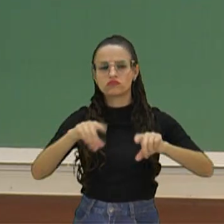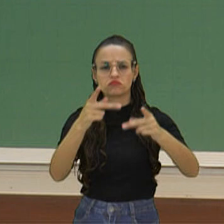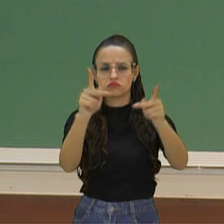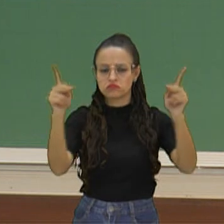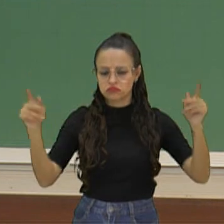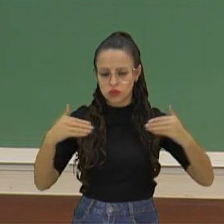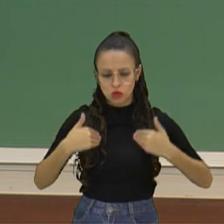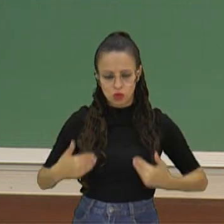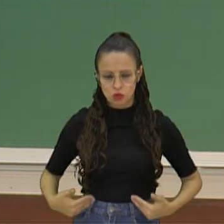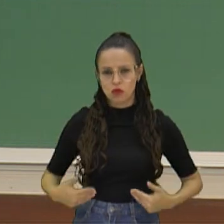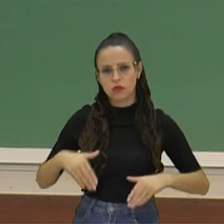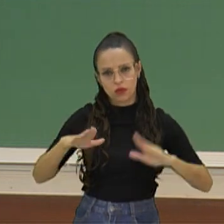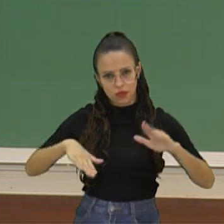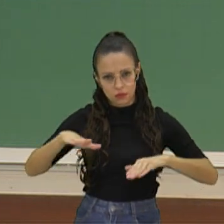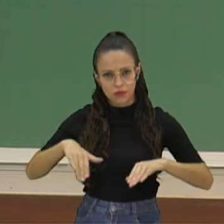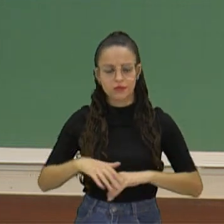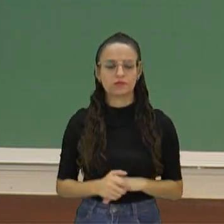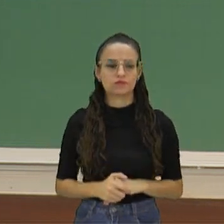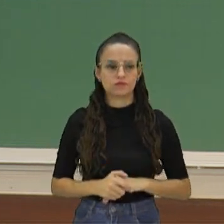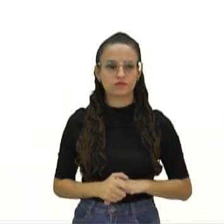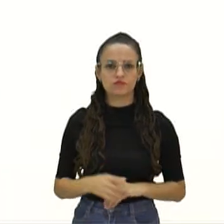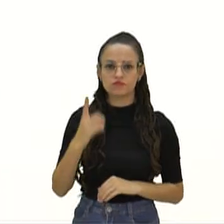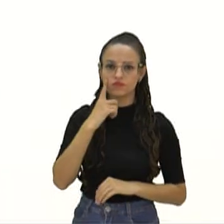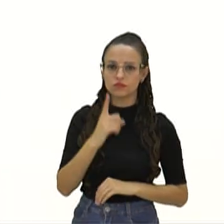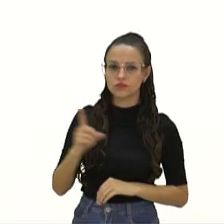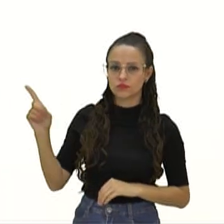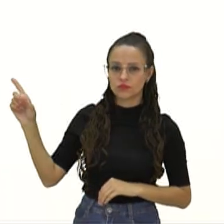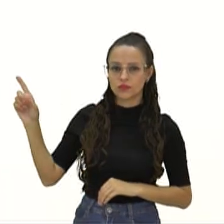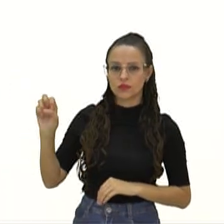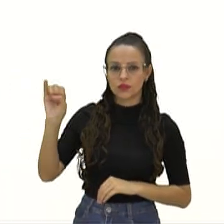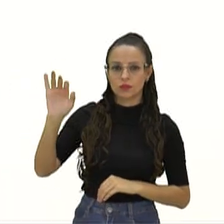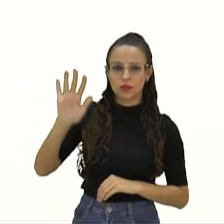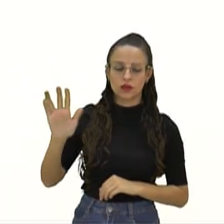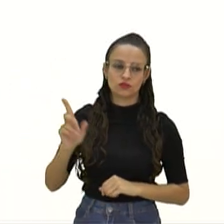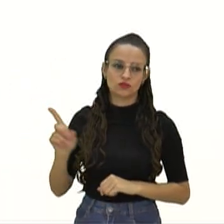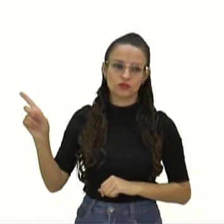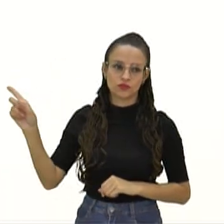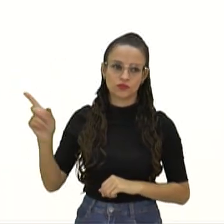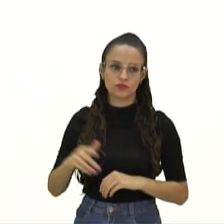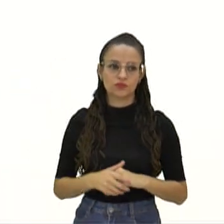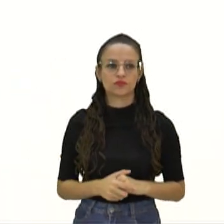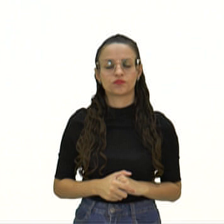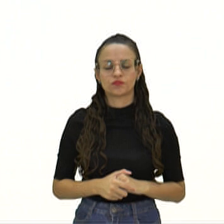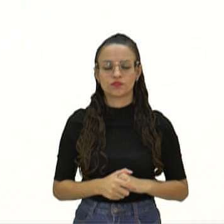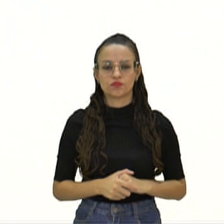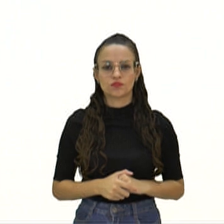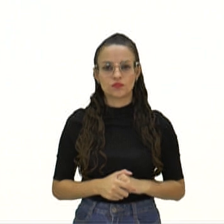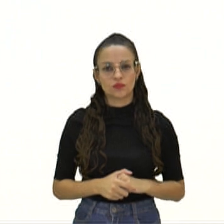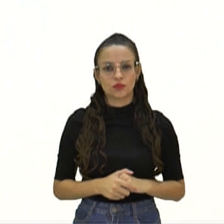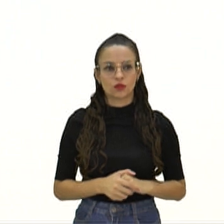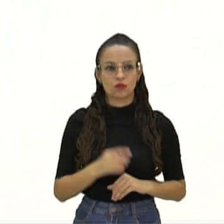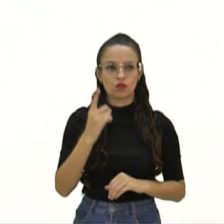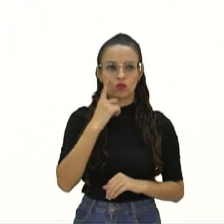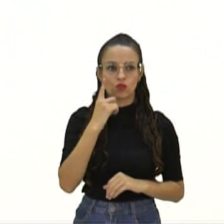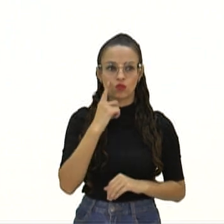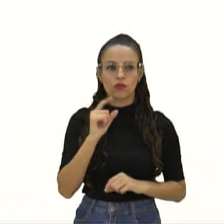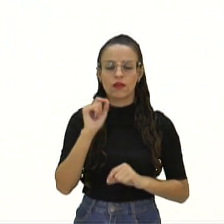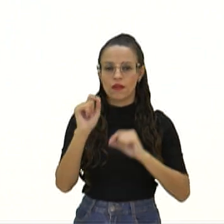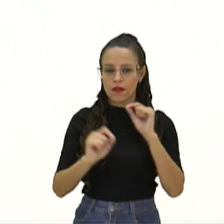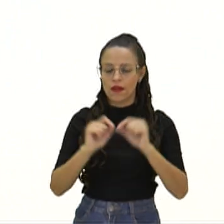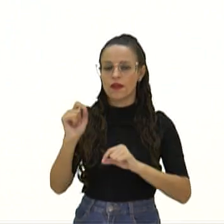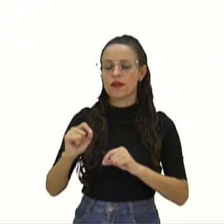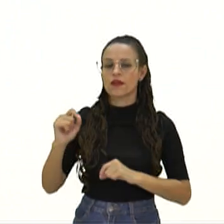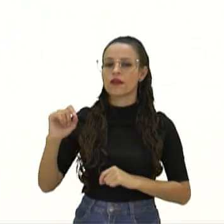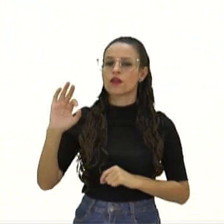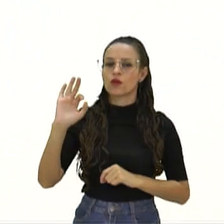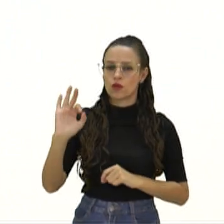daí. Muito bem. Aqui eu fiz uma ilustraçãozinha para vocês, né? Aqui seria a ovulação, né?